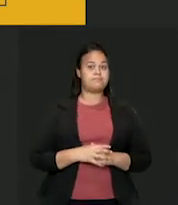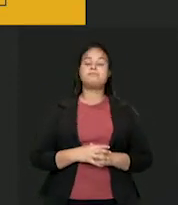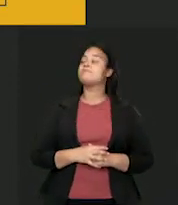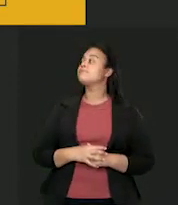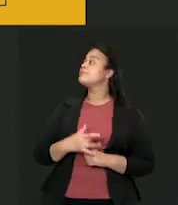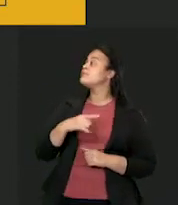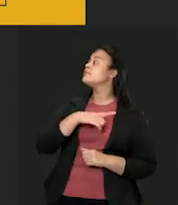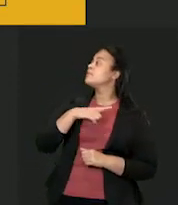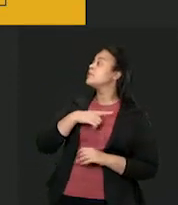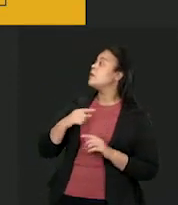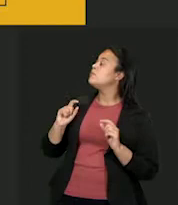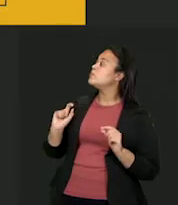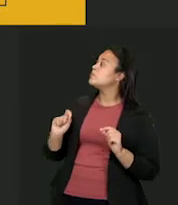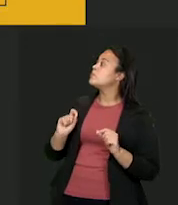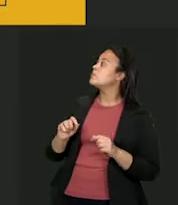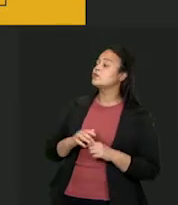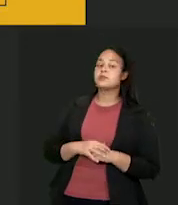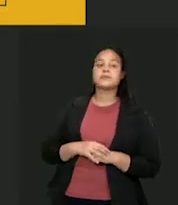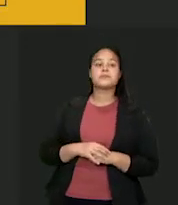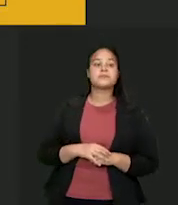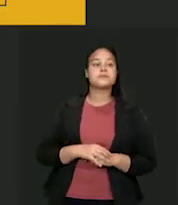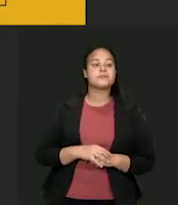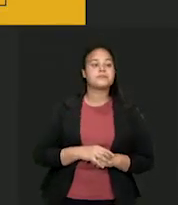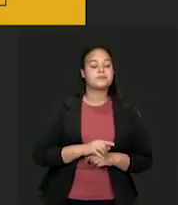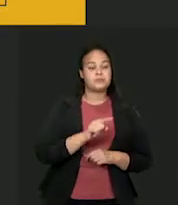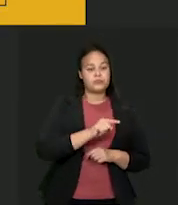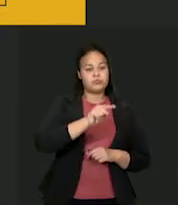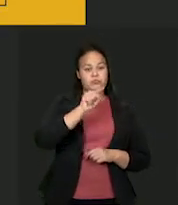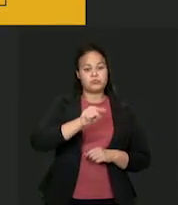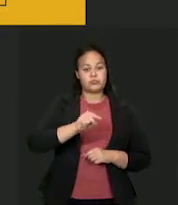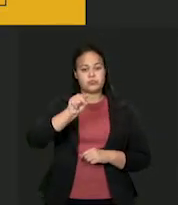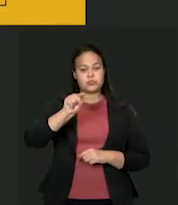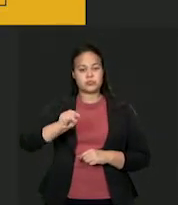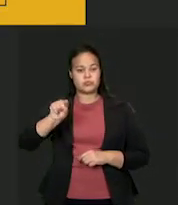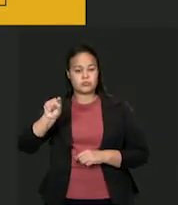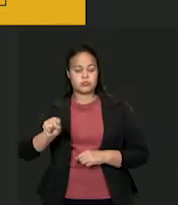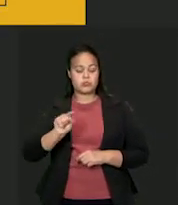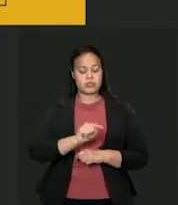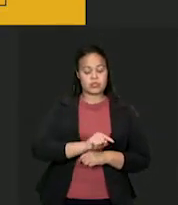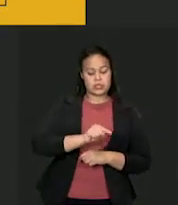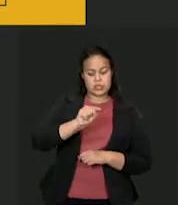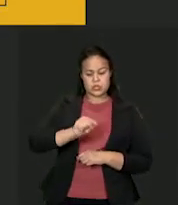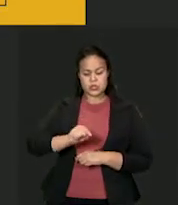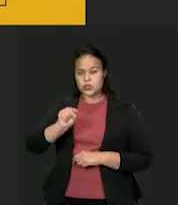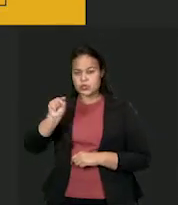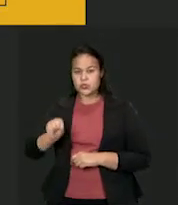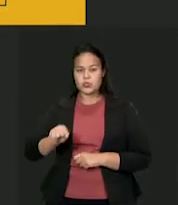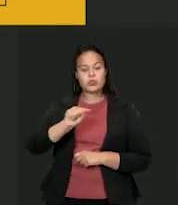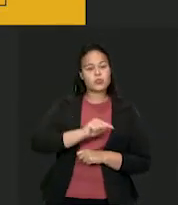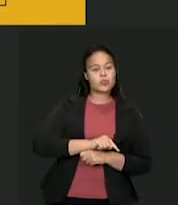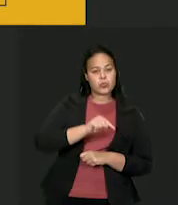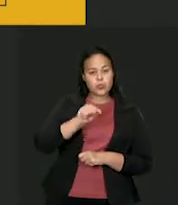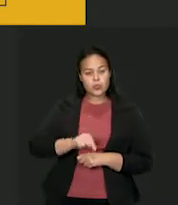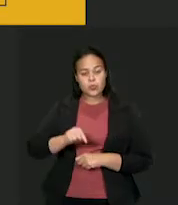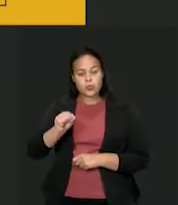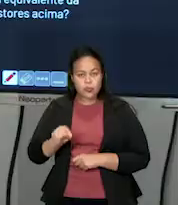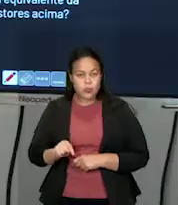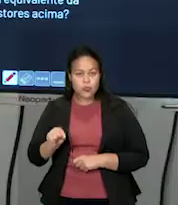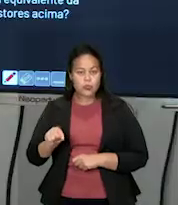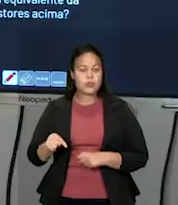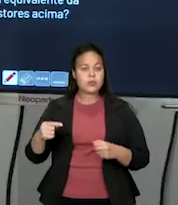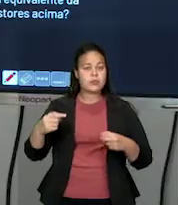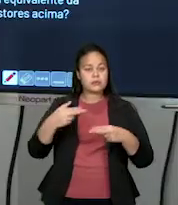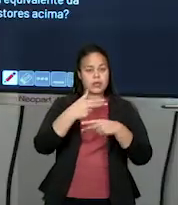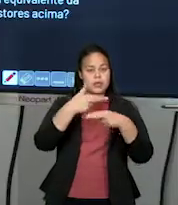aqui? Nós temos um ramo com 3 resistores ligados em paralelo,